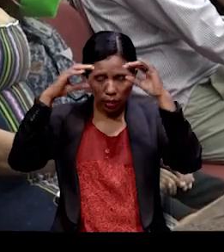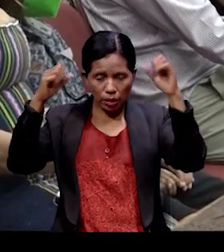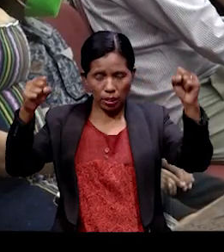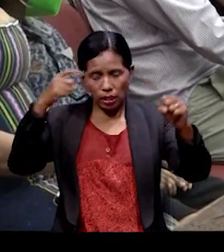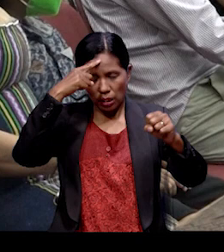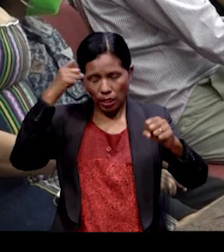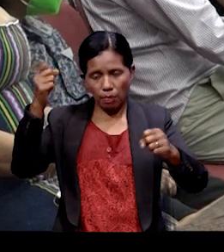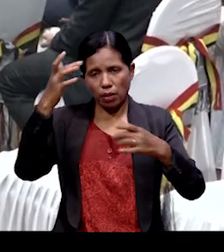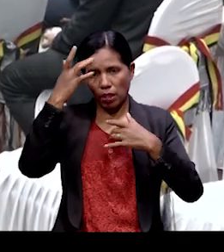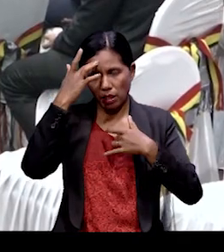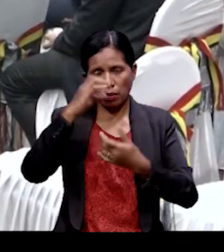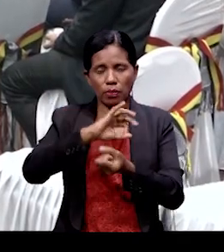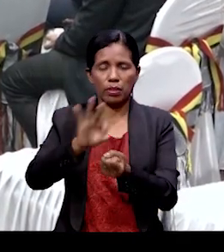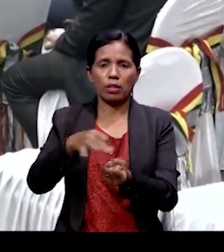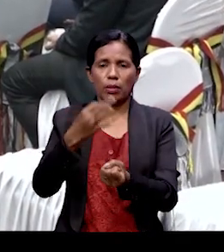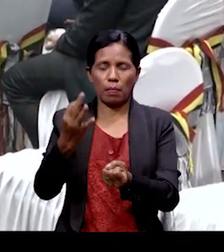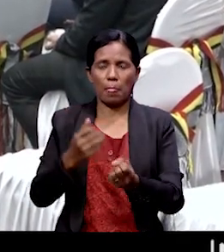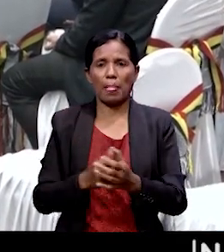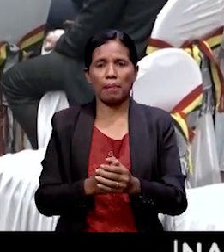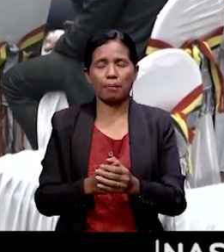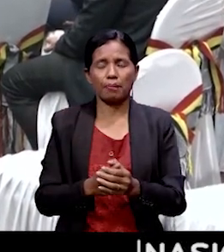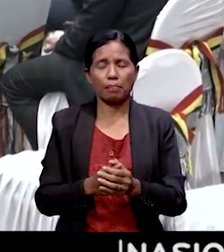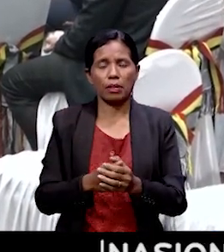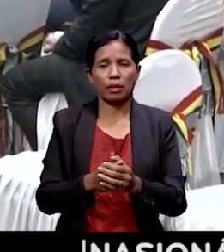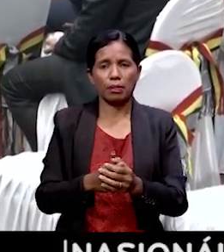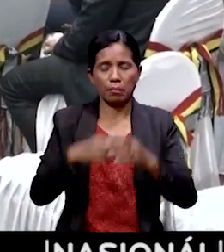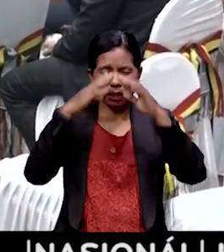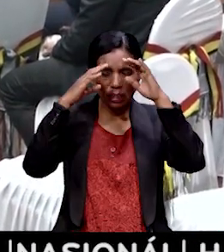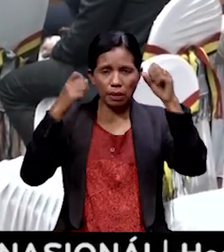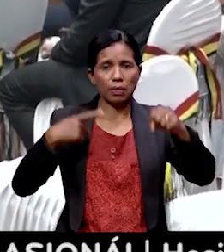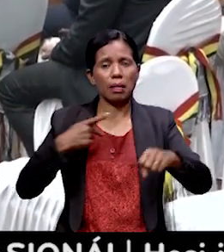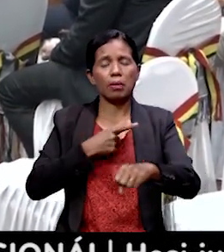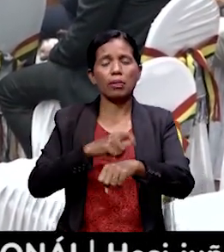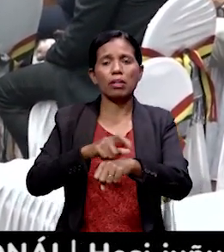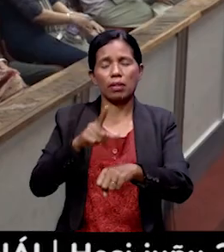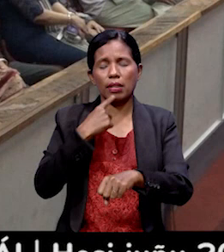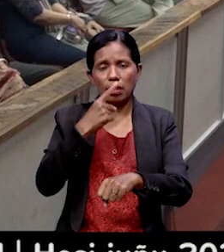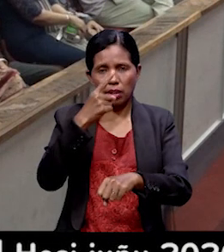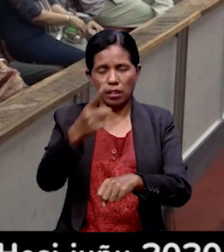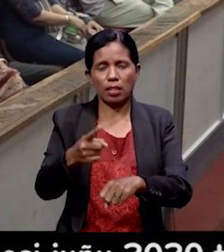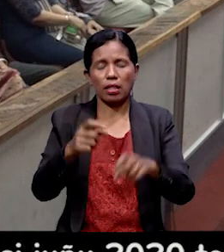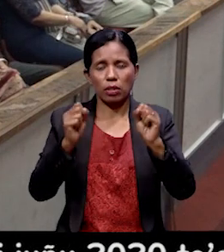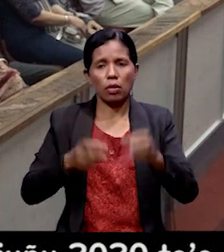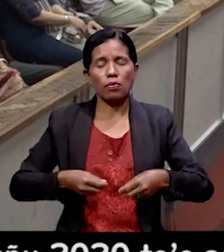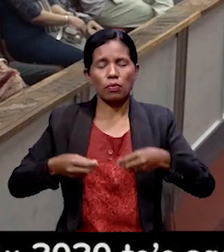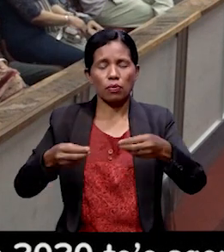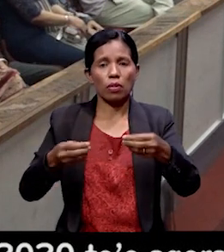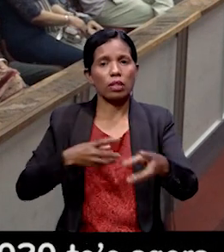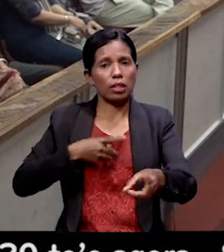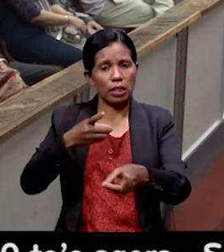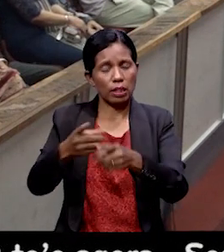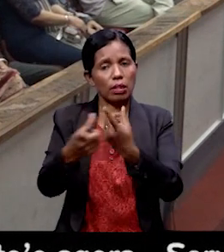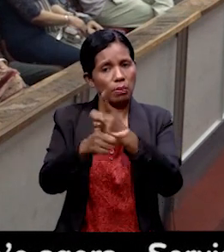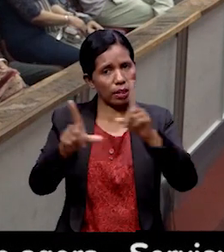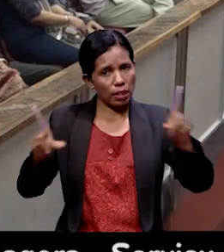pandemia Covid-19. Aniceto Guterres Mons recomenda ba órgão eleitoral Sira, atu garante direito e liberdade ba cidadão Sira